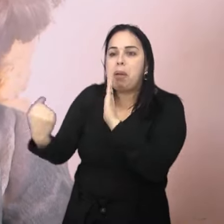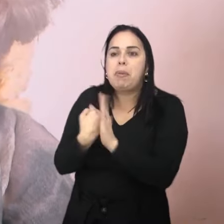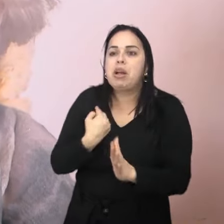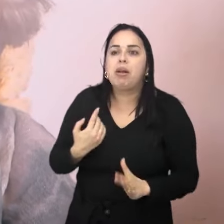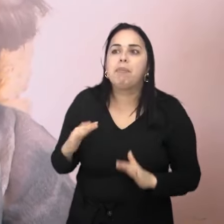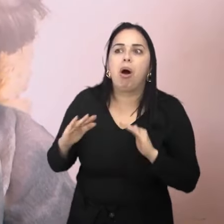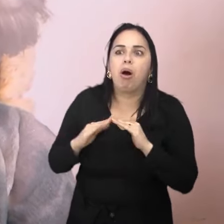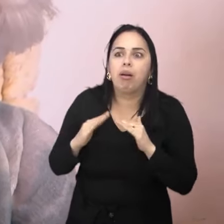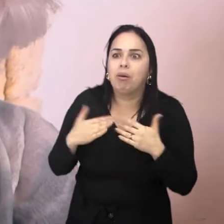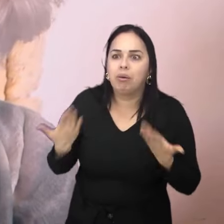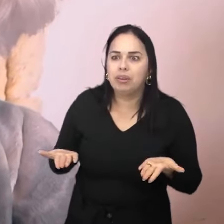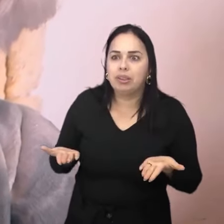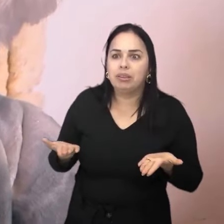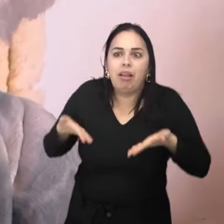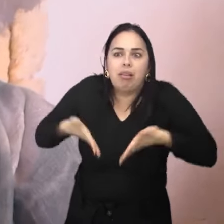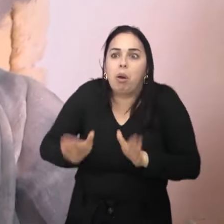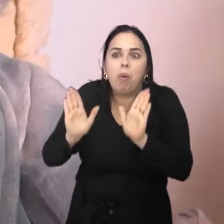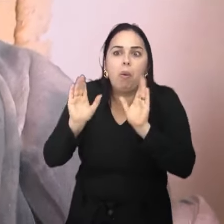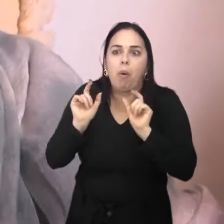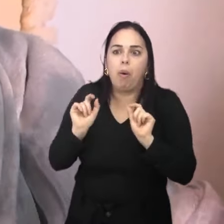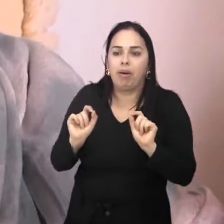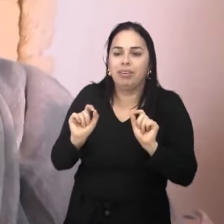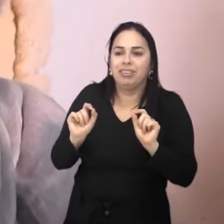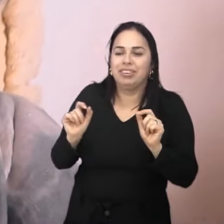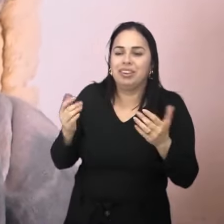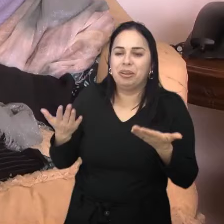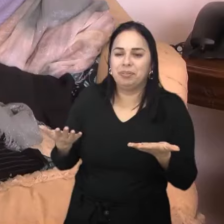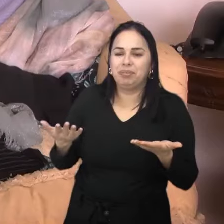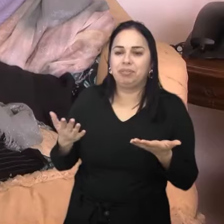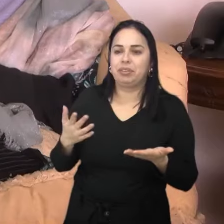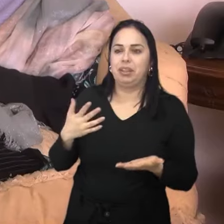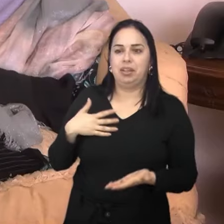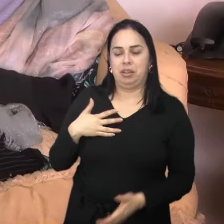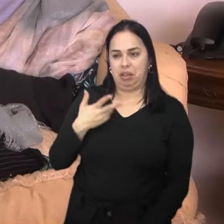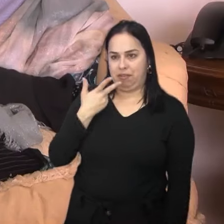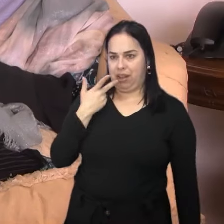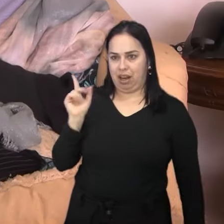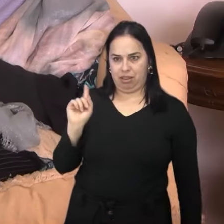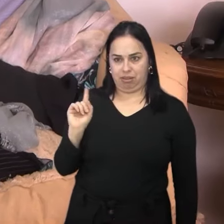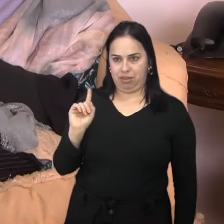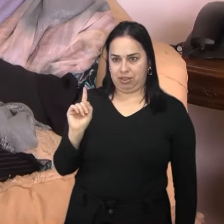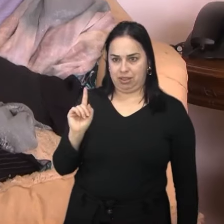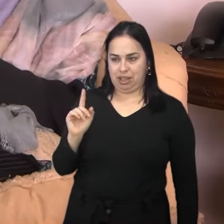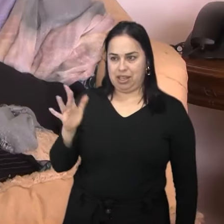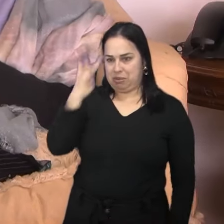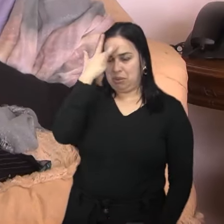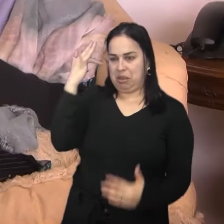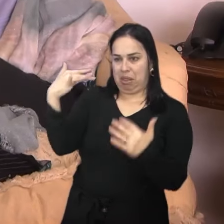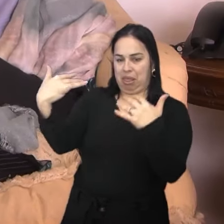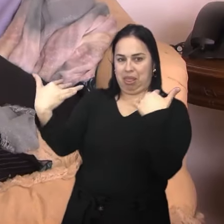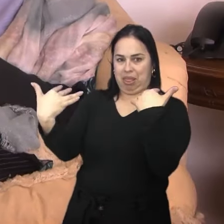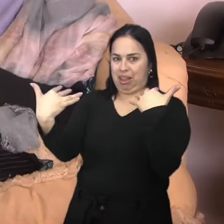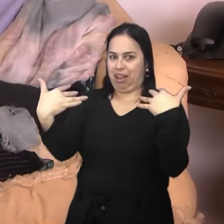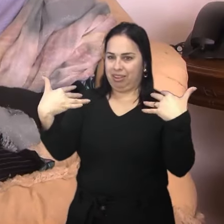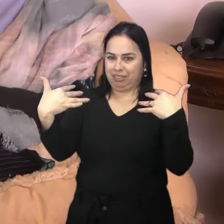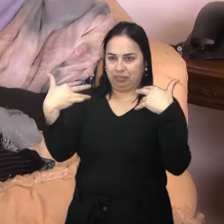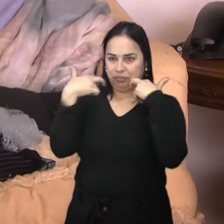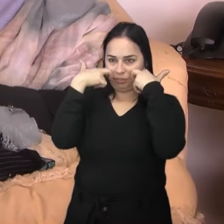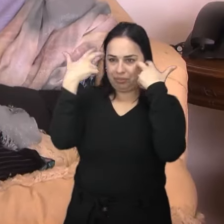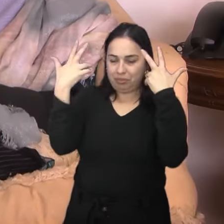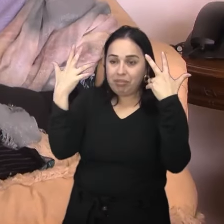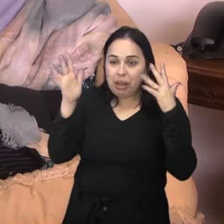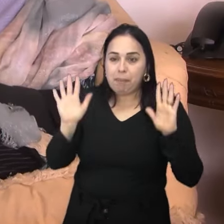umas perguntas, de onde você veio? Quem é você? Eu falei, não podia falar também, porque falava todo mundo já ficava prestando